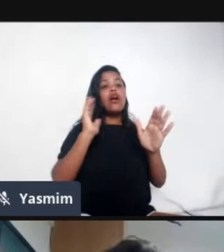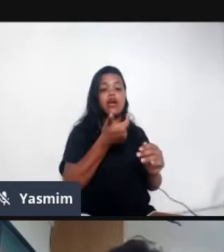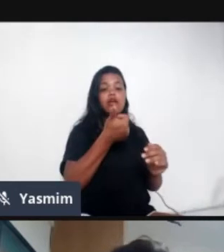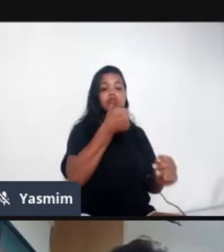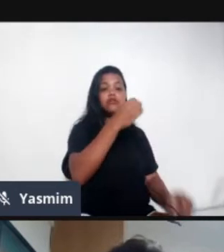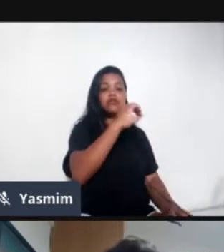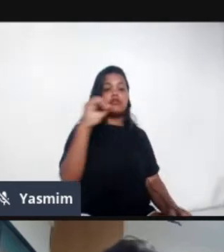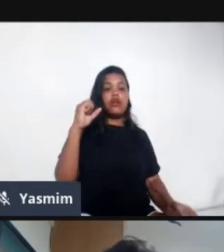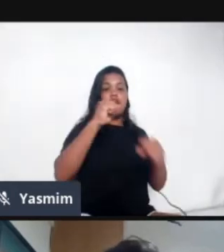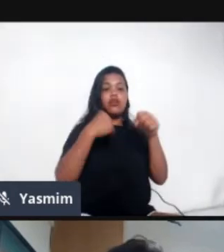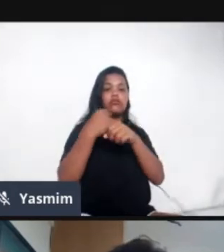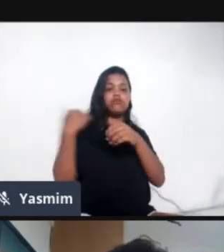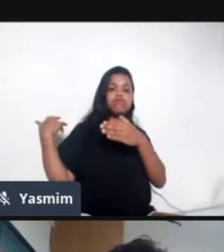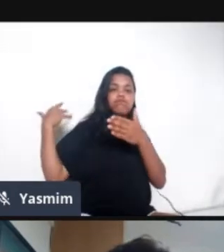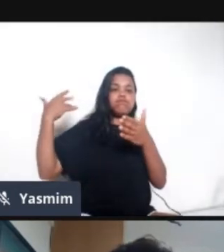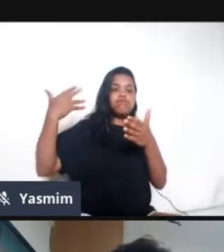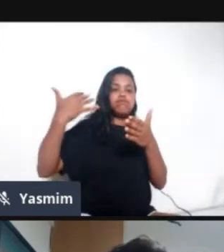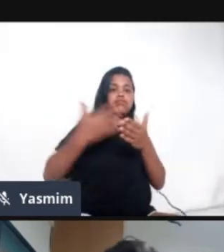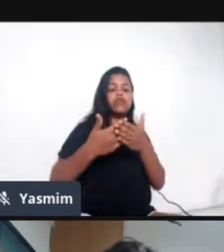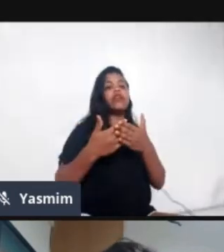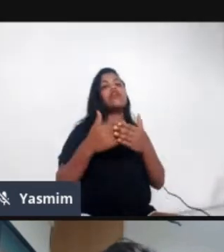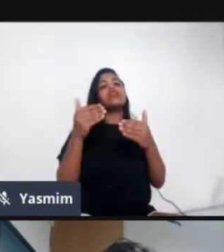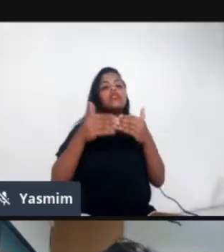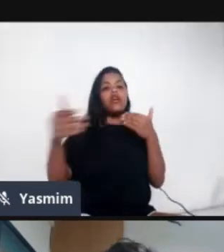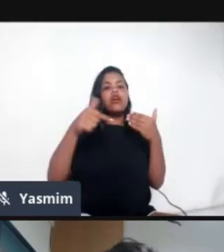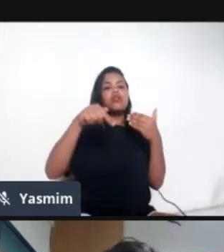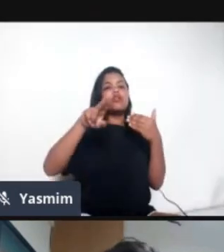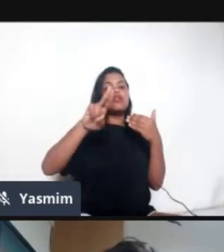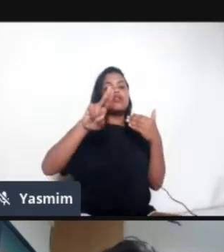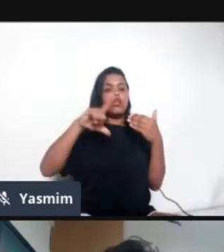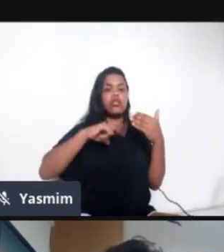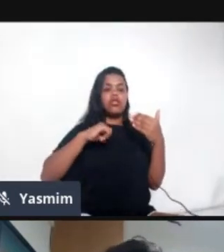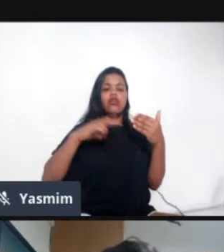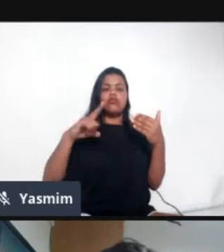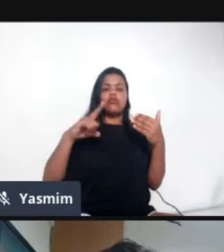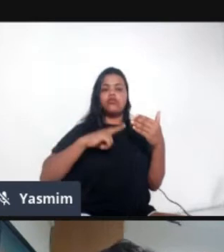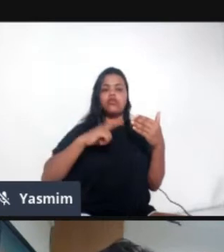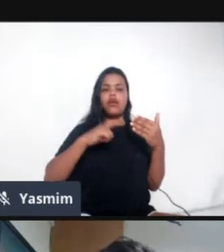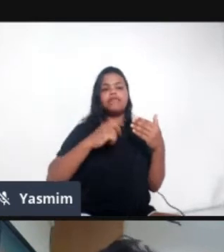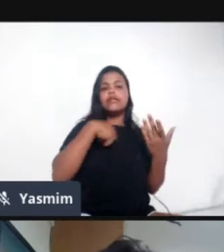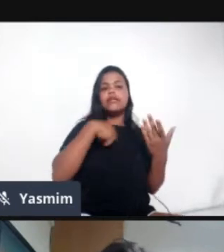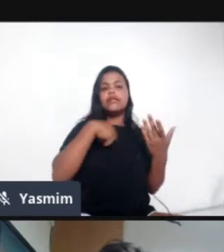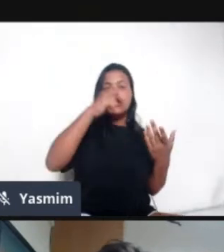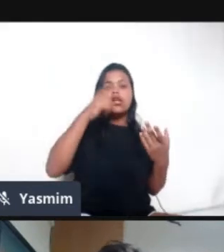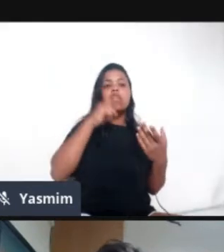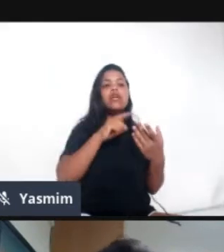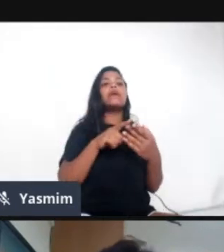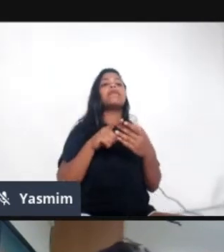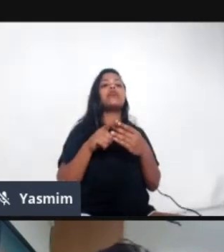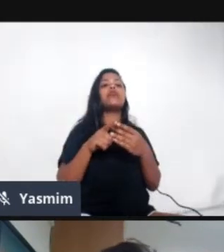que derivados da quina fossem utilizados na gripe espanhola, por exemplo, infecções virais gerais,